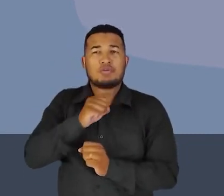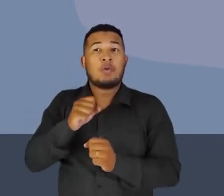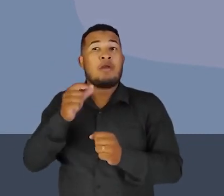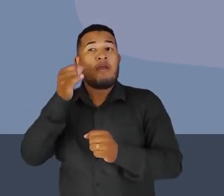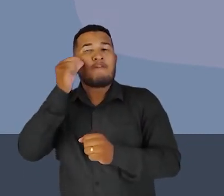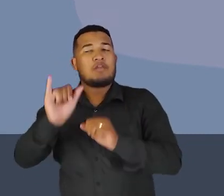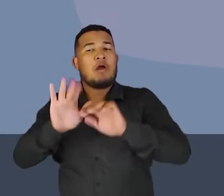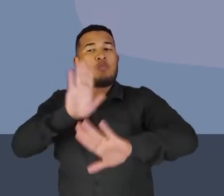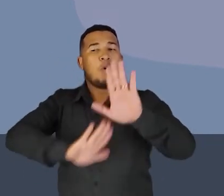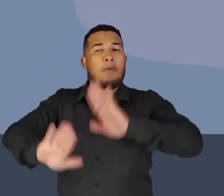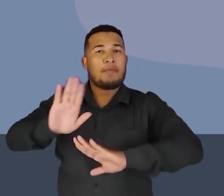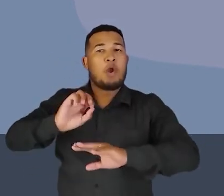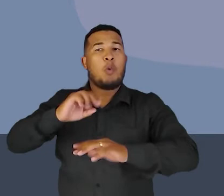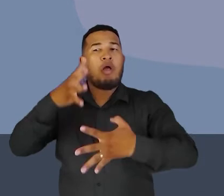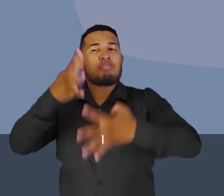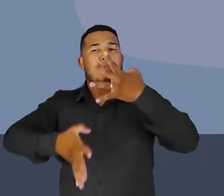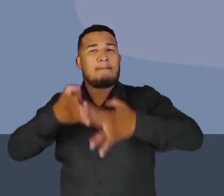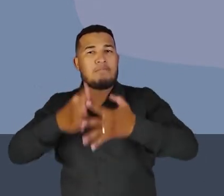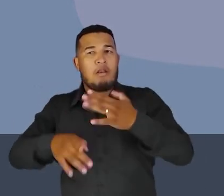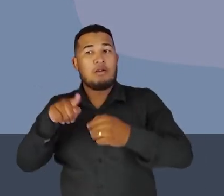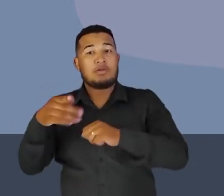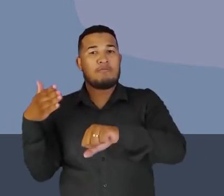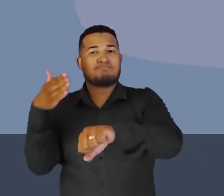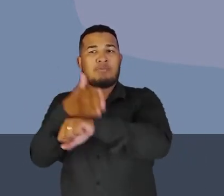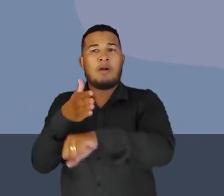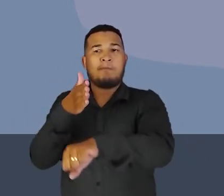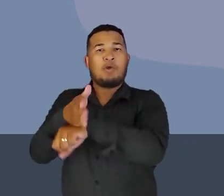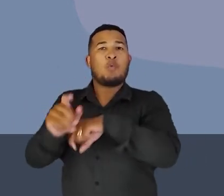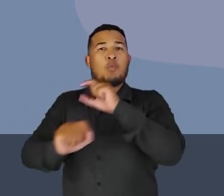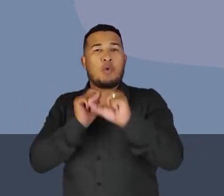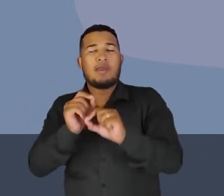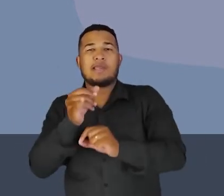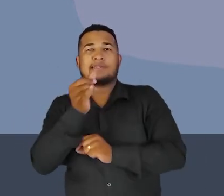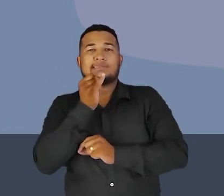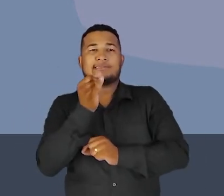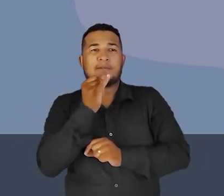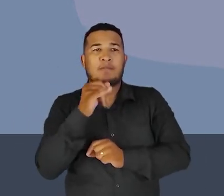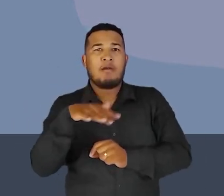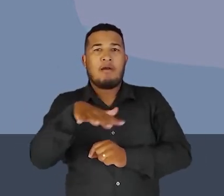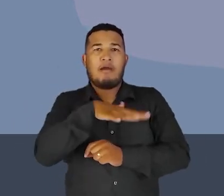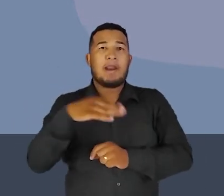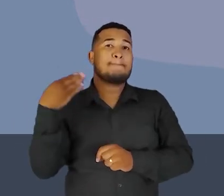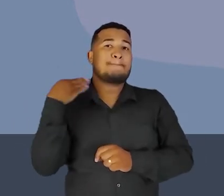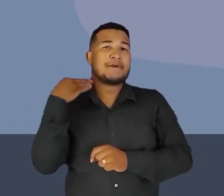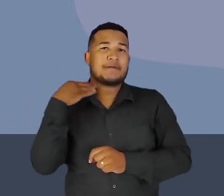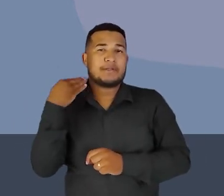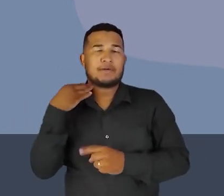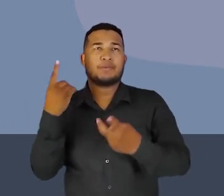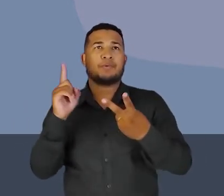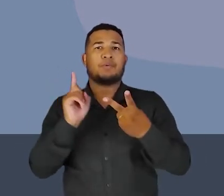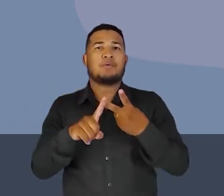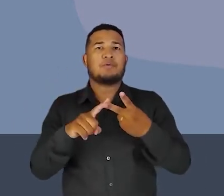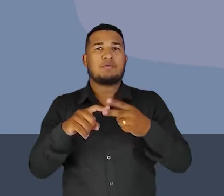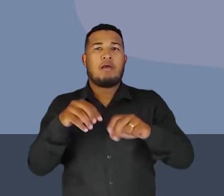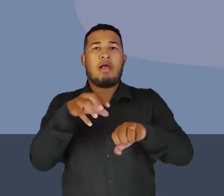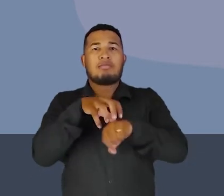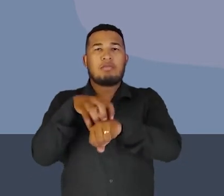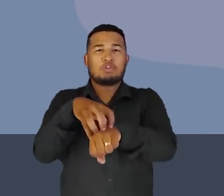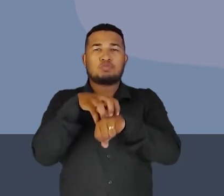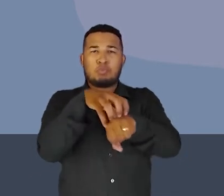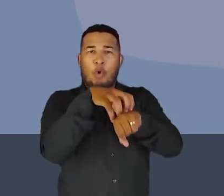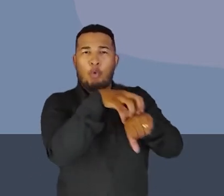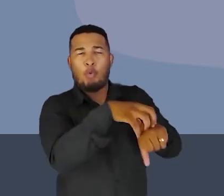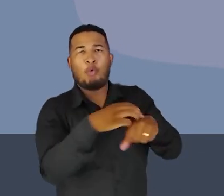ou dificultando seu acesso a operações bancárias, aos meios de